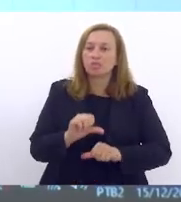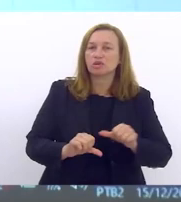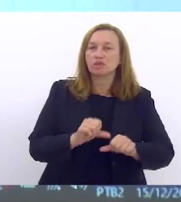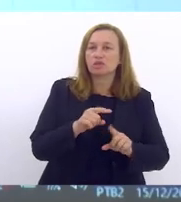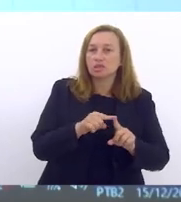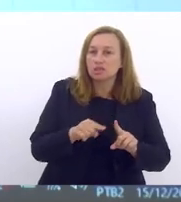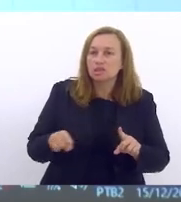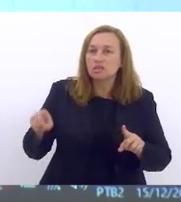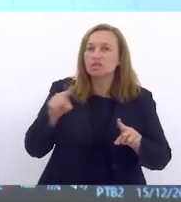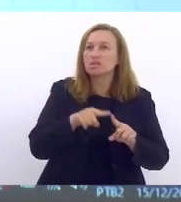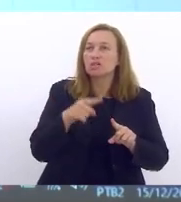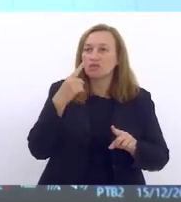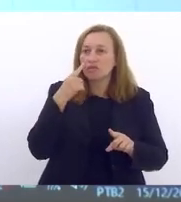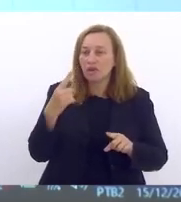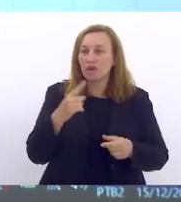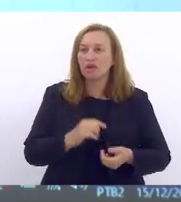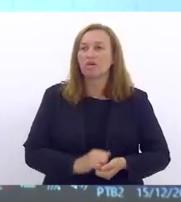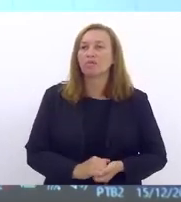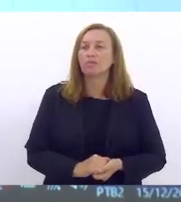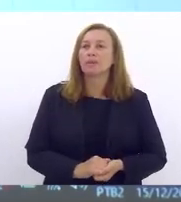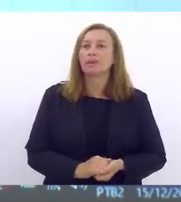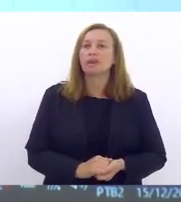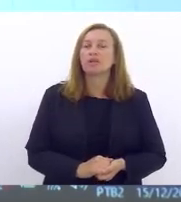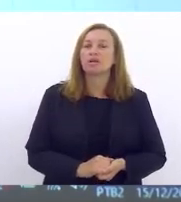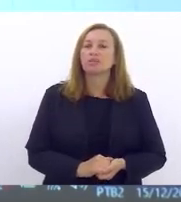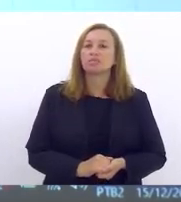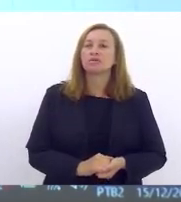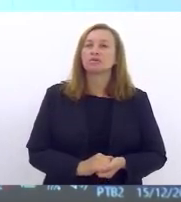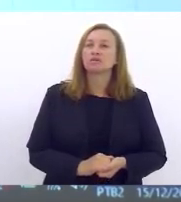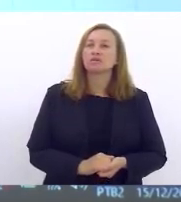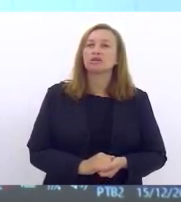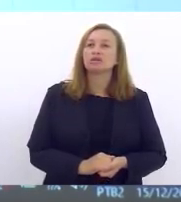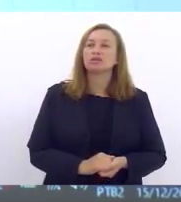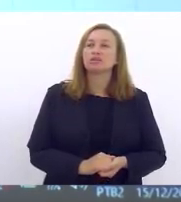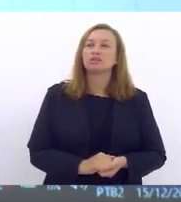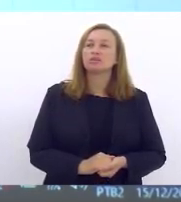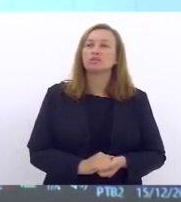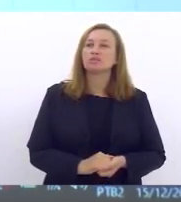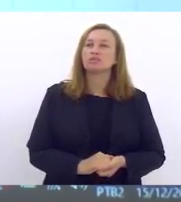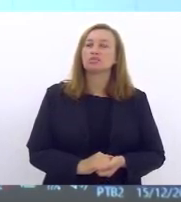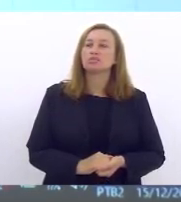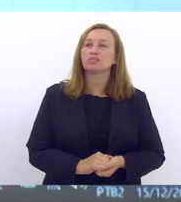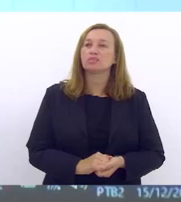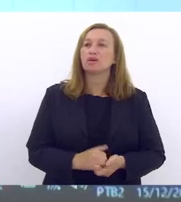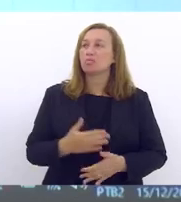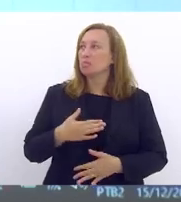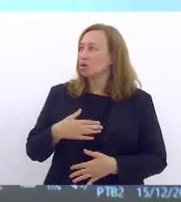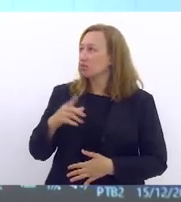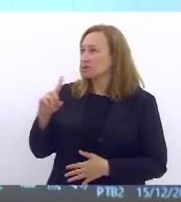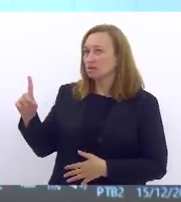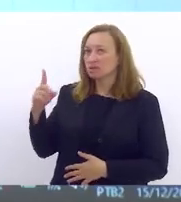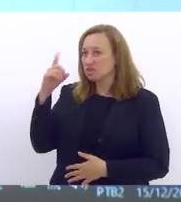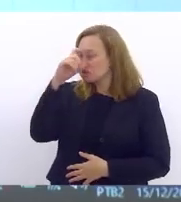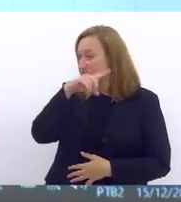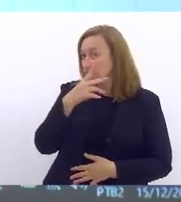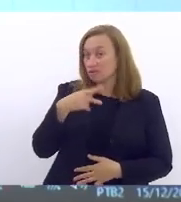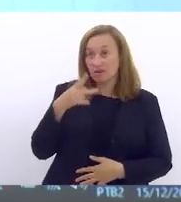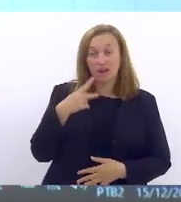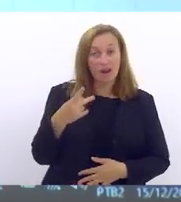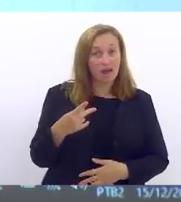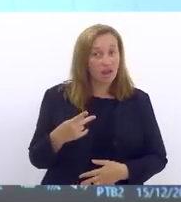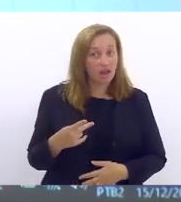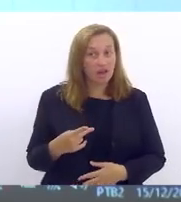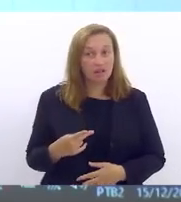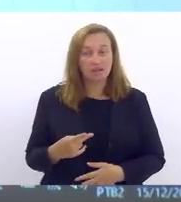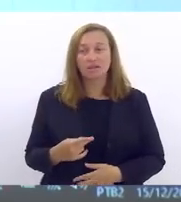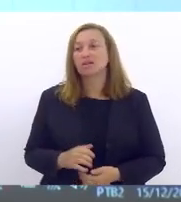começa a ver essa tarjinha ultrapassando uma outra. Eu acho que e essas que são... Nossa, misericórdia, é muito difícil falar de frente com um troço com a luz na